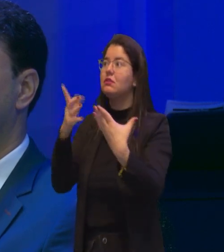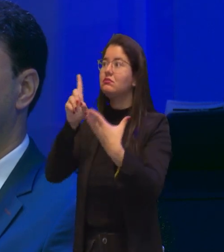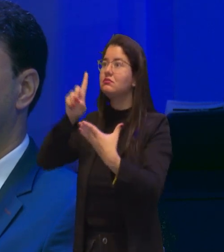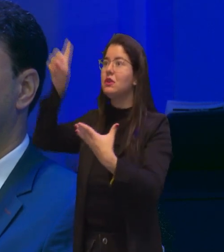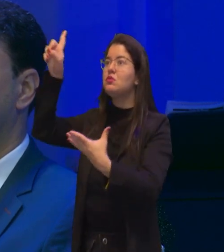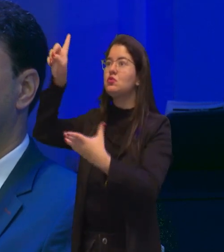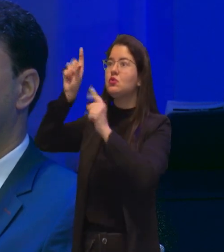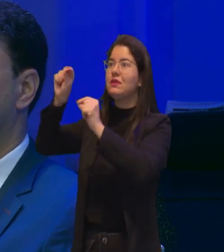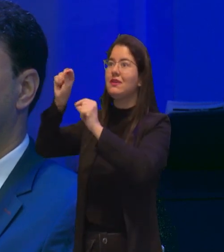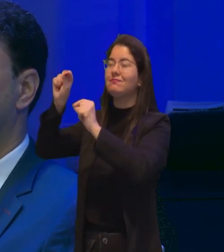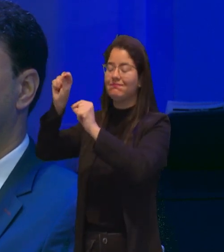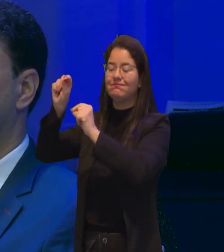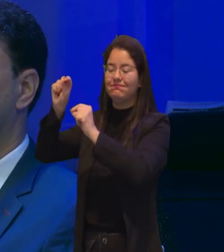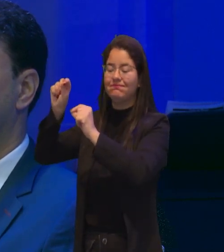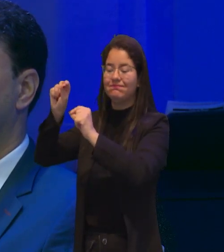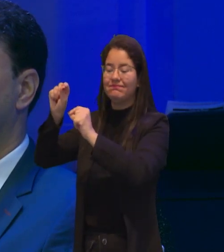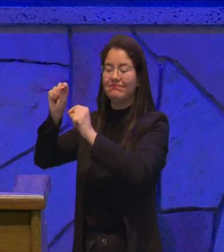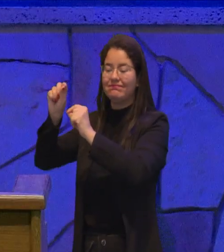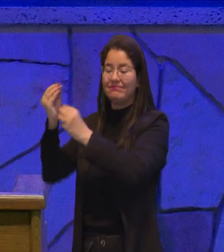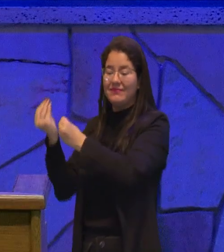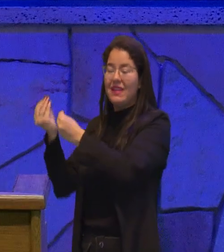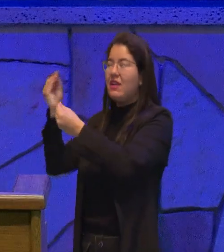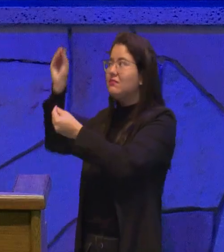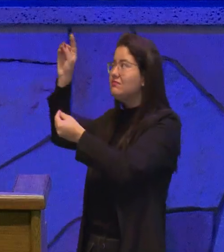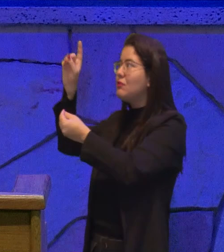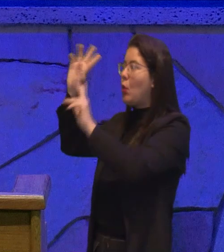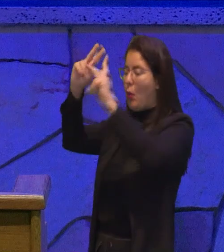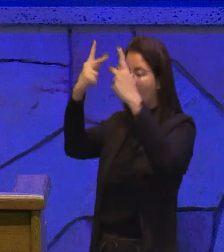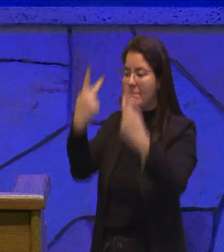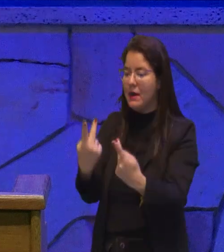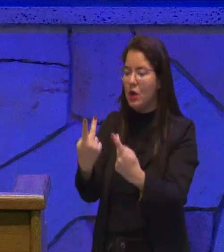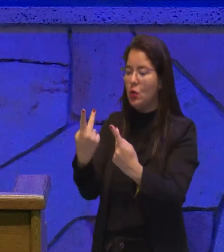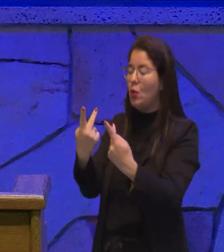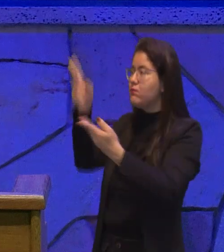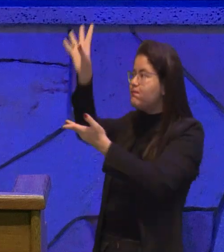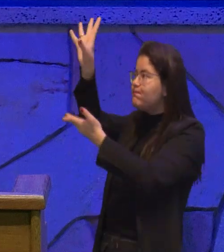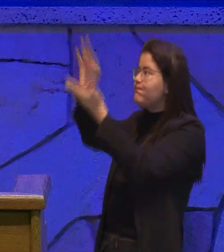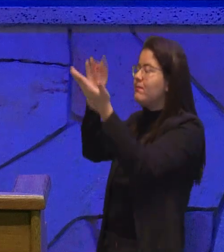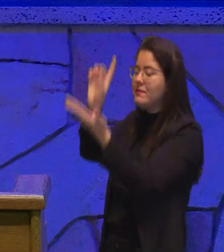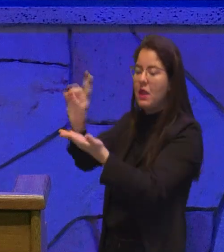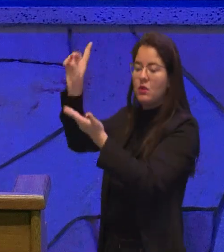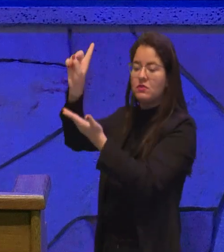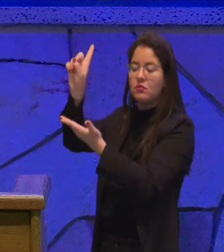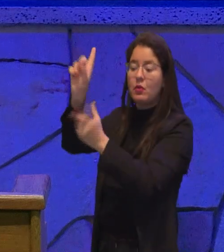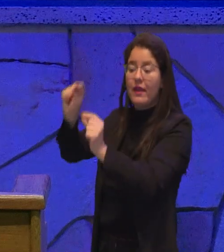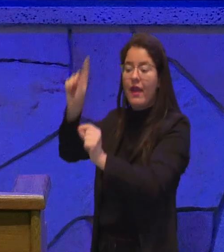imagem. E a sua imagem eu diria que é a própria vida.